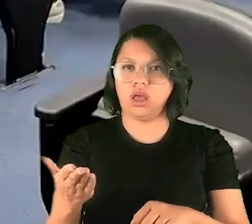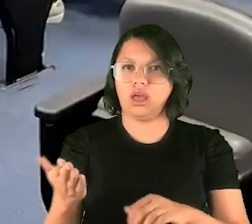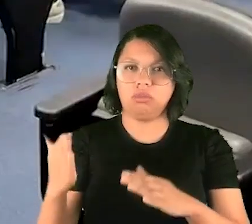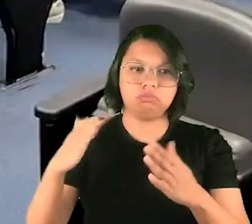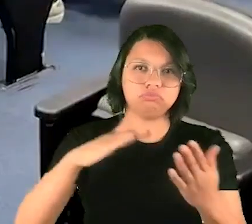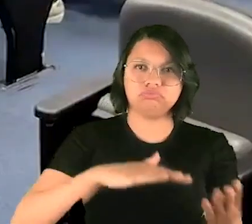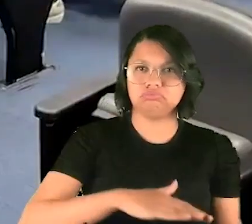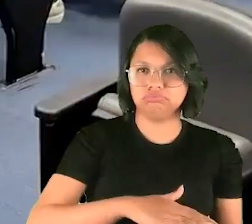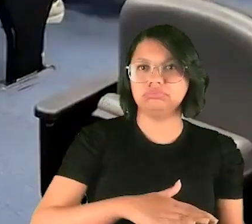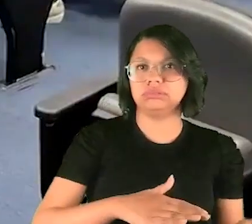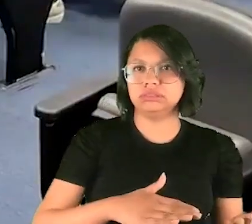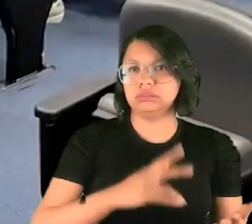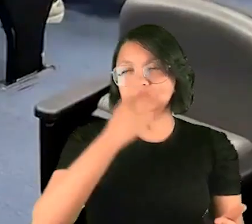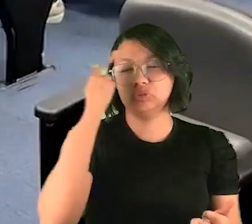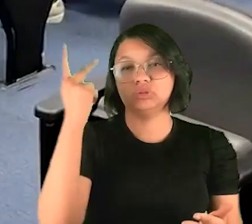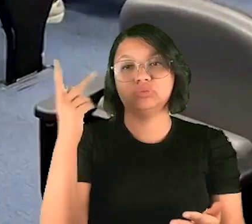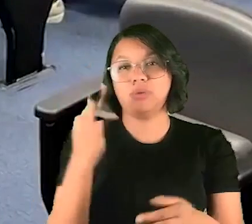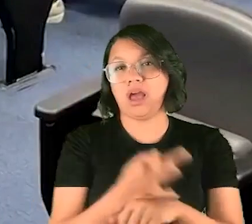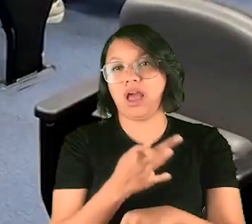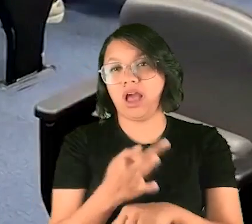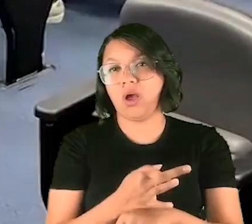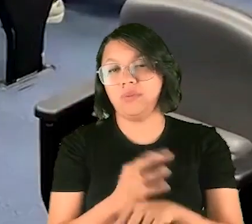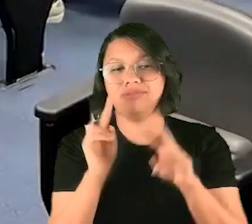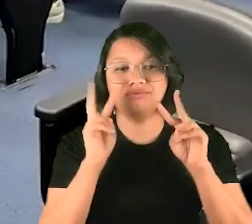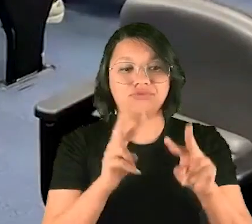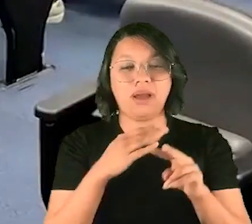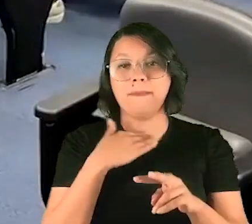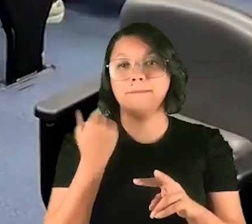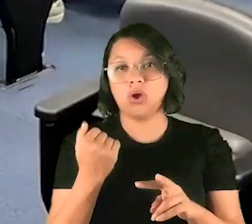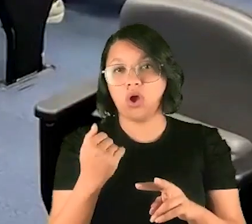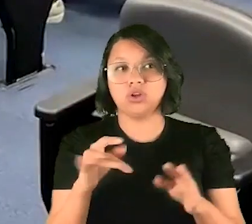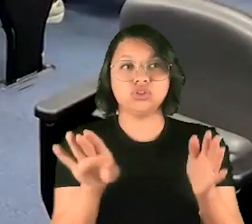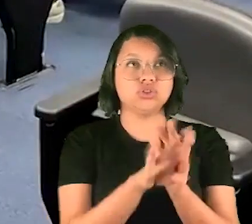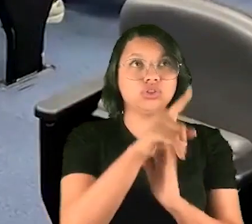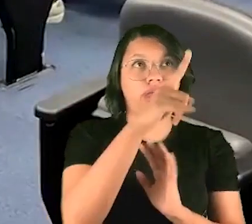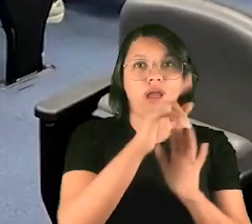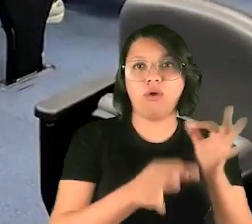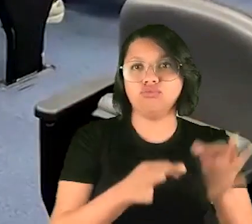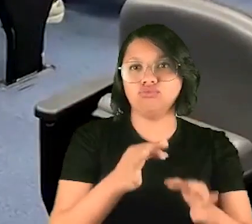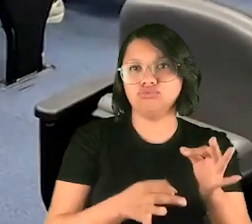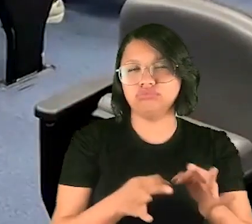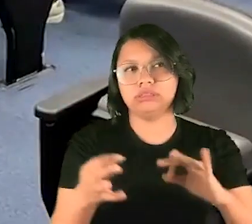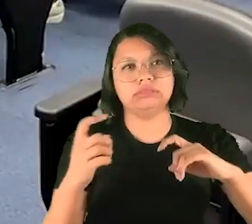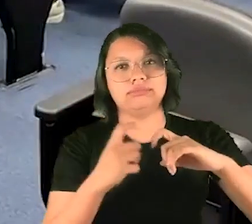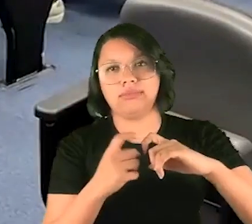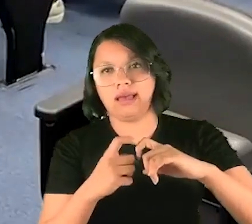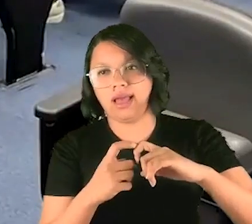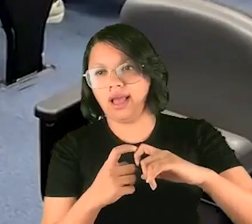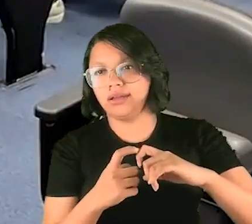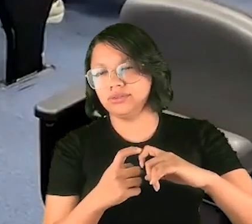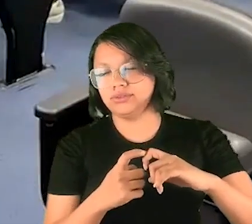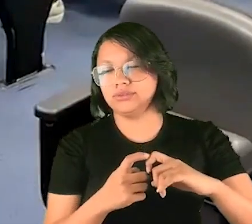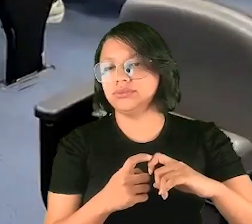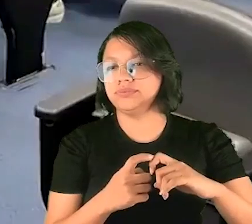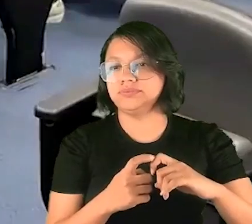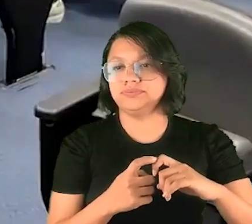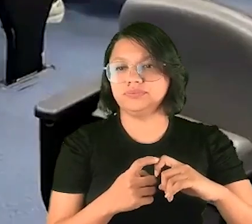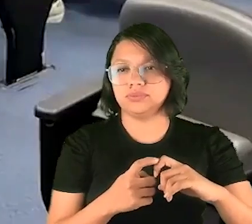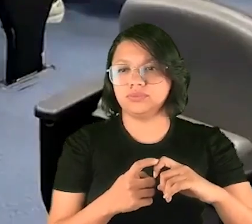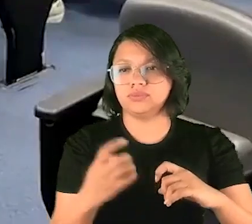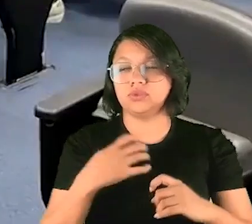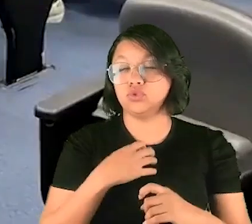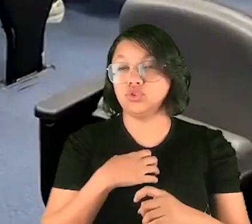As pessoas não aguentam lidar com a morte, e isso acaba chegando, de certa forma, ao juiz, enfim,